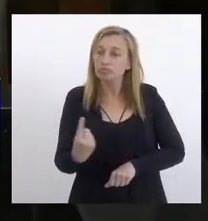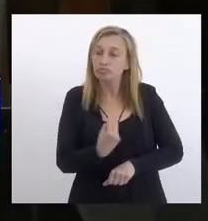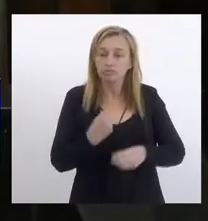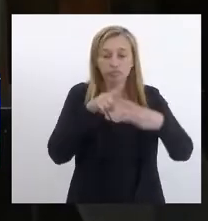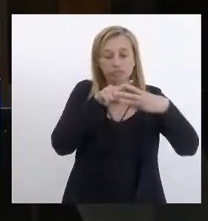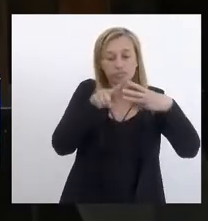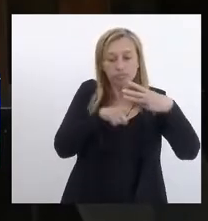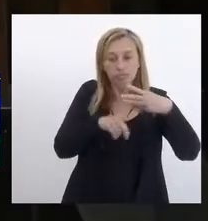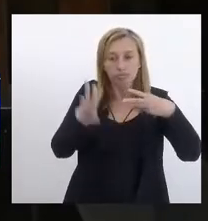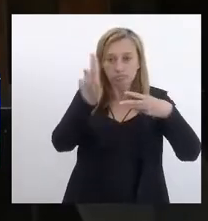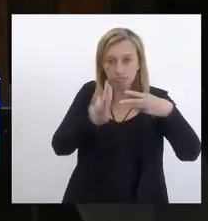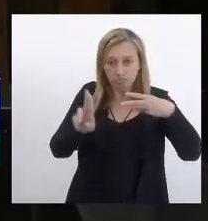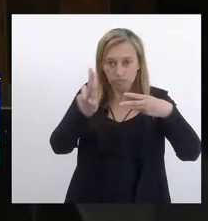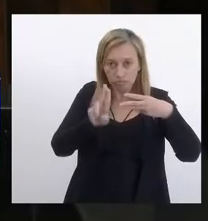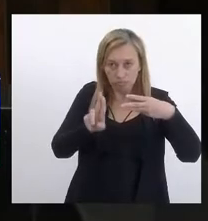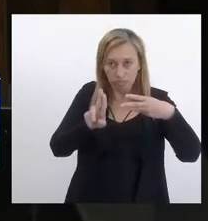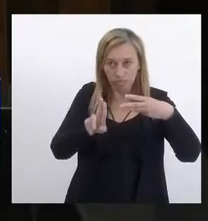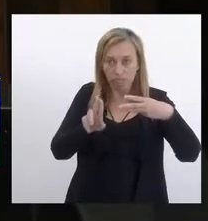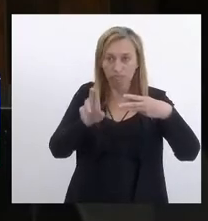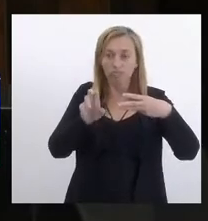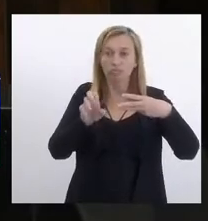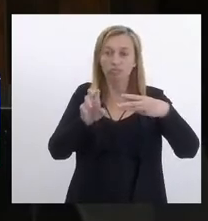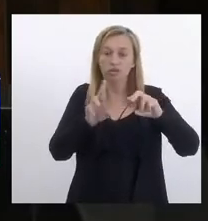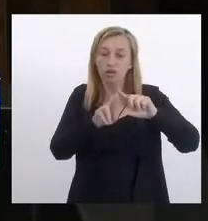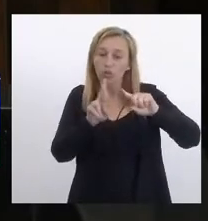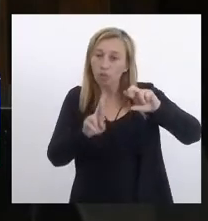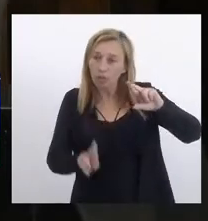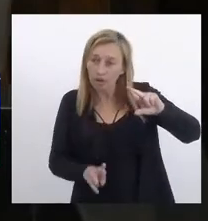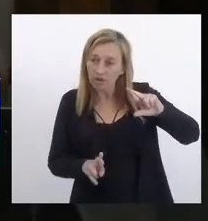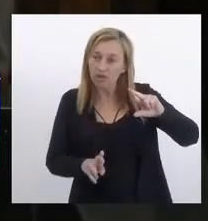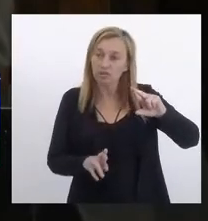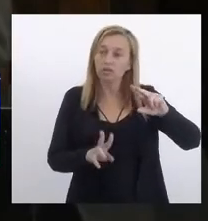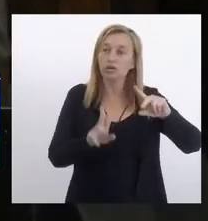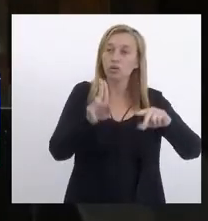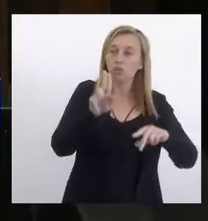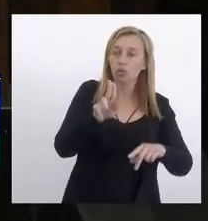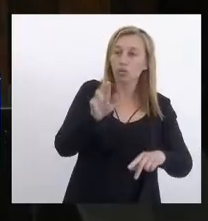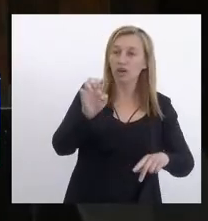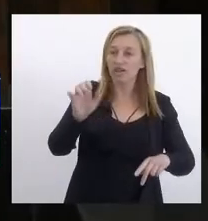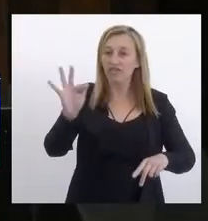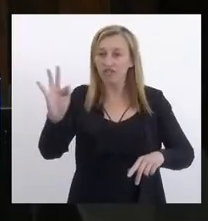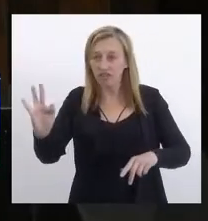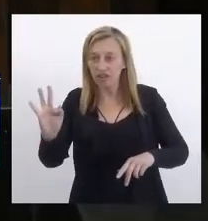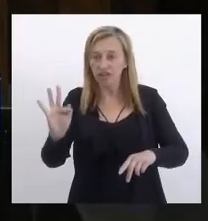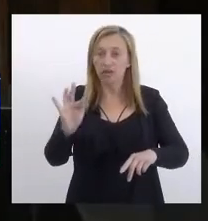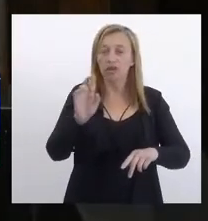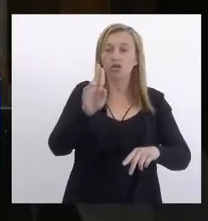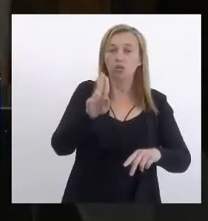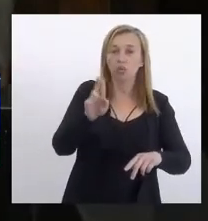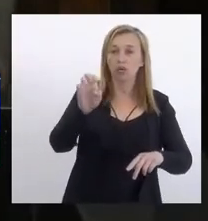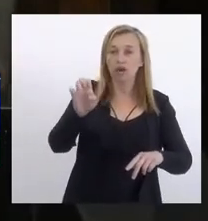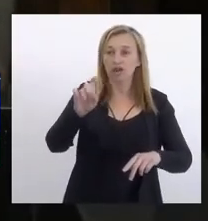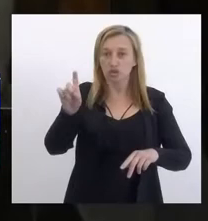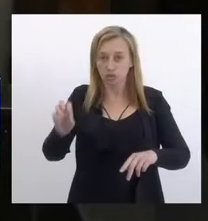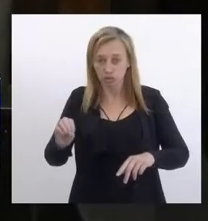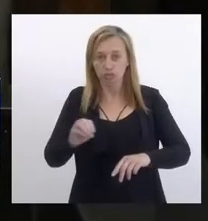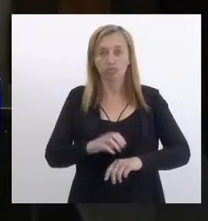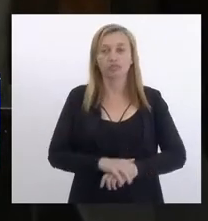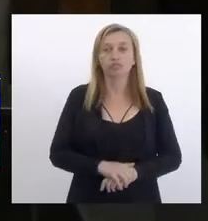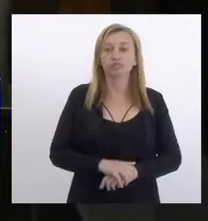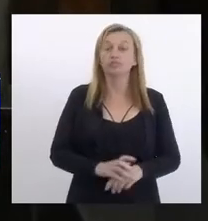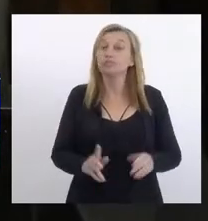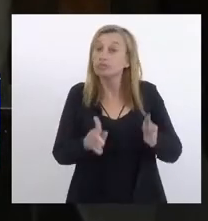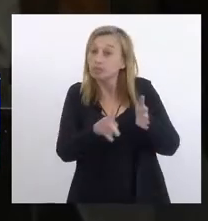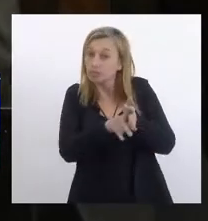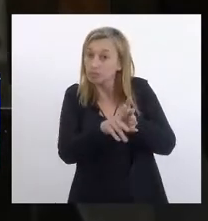três universidades, a UERJ, a UENF e a UESO. O